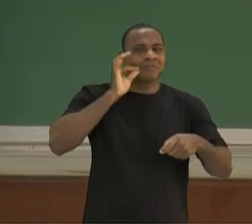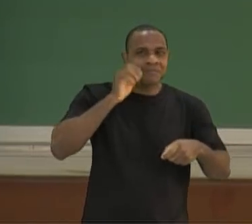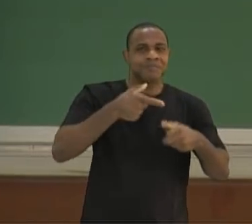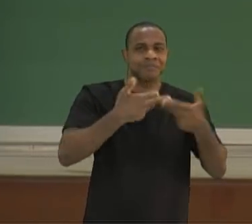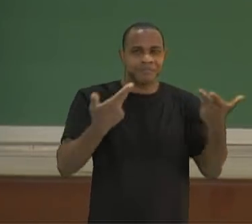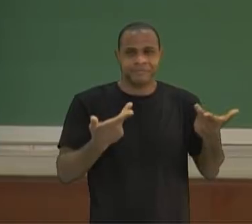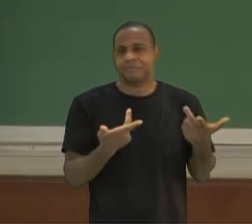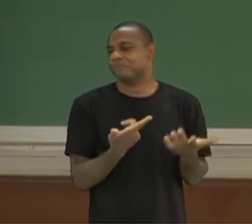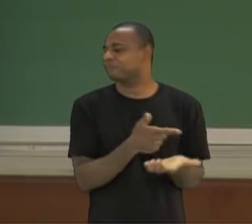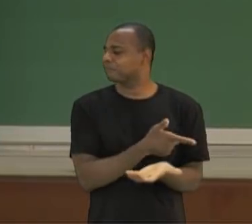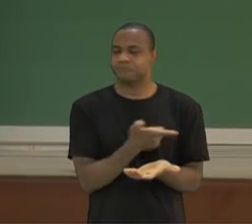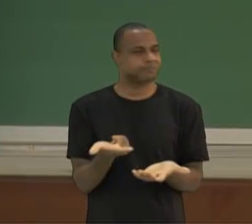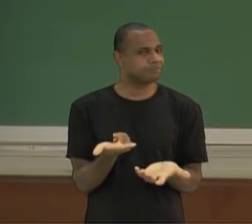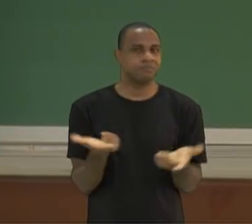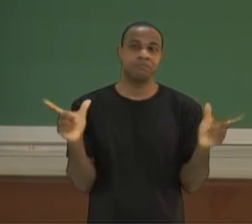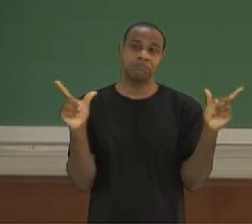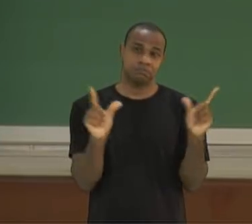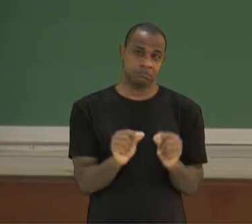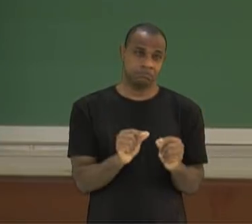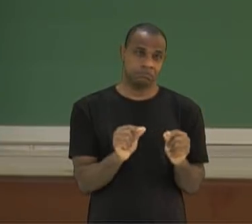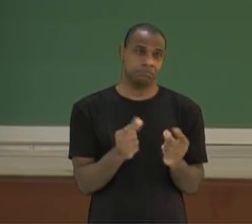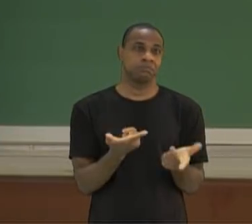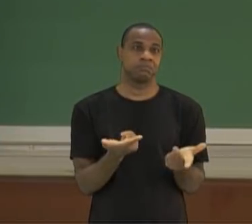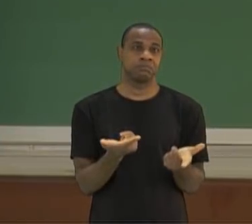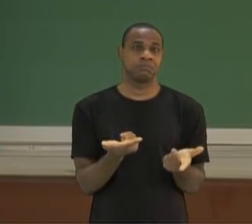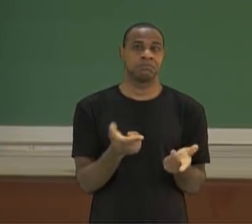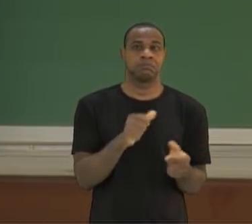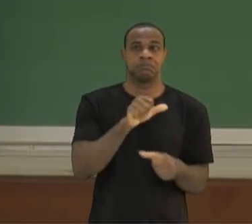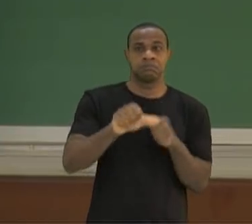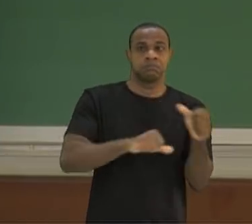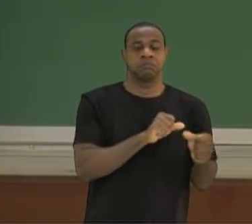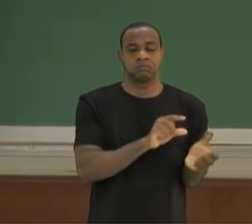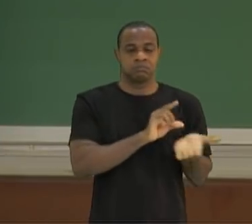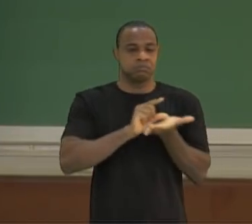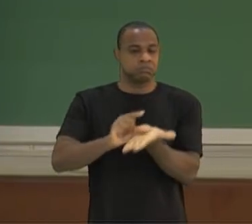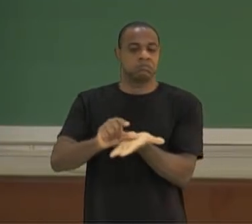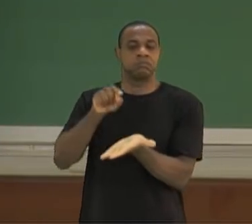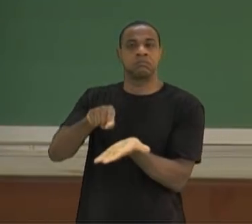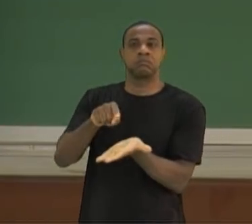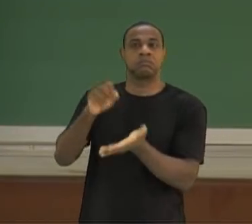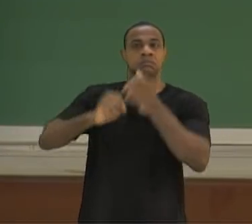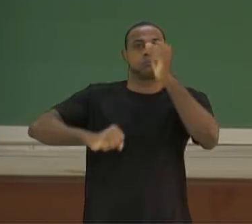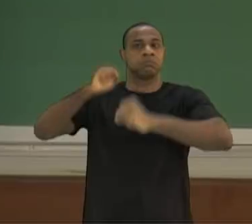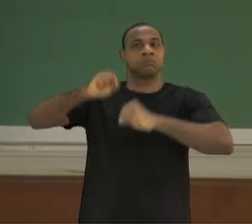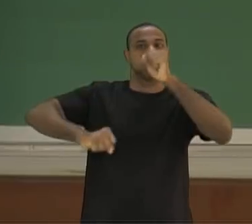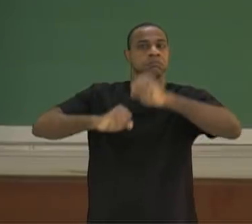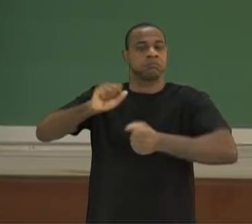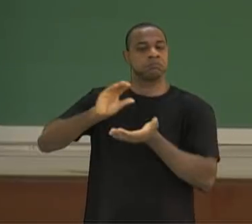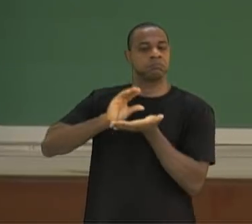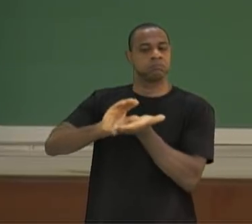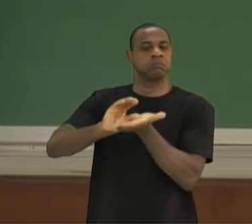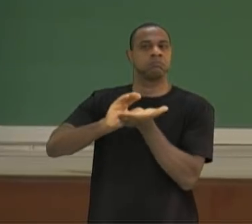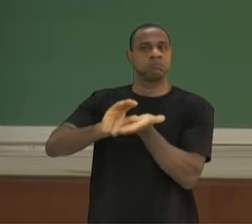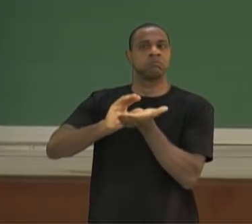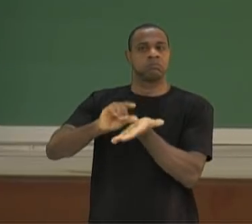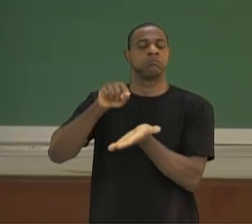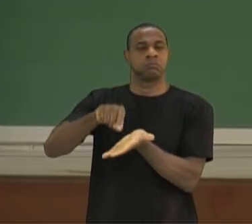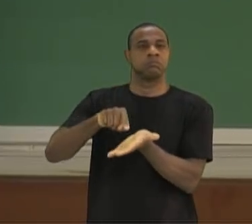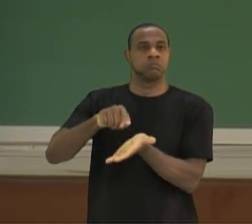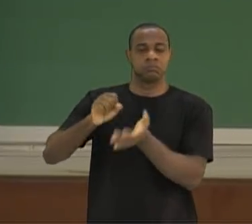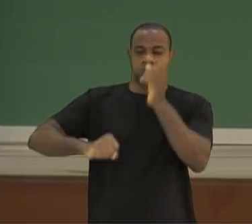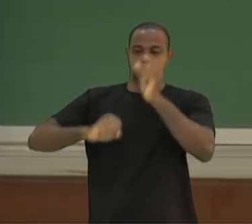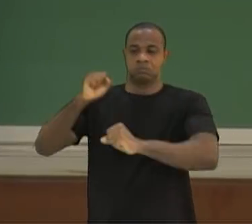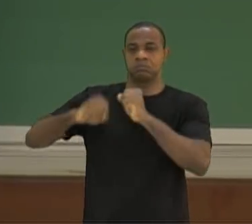se diminuiu a produção, é investido aonde? Nas indústrias. Então, a industrialização do